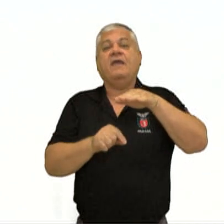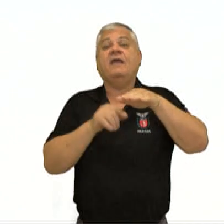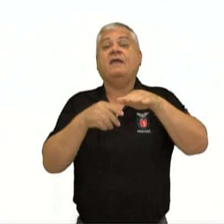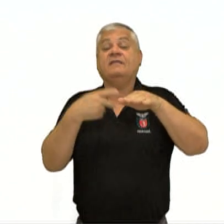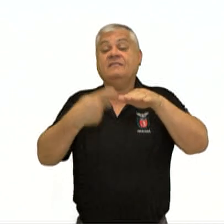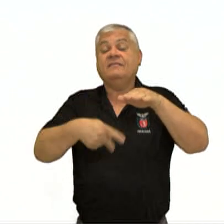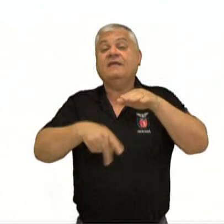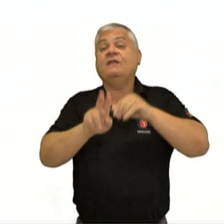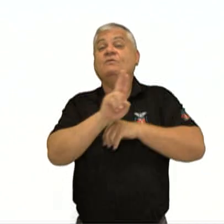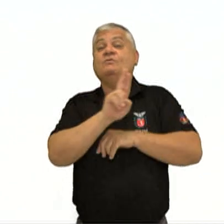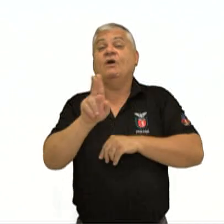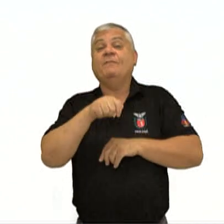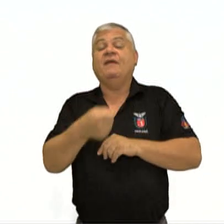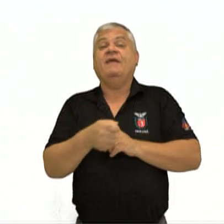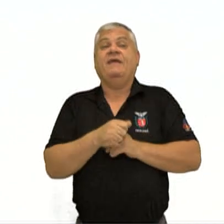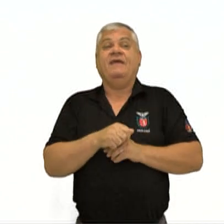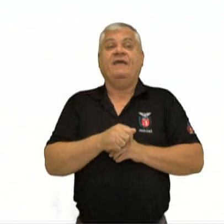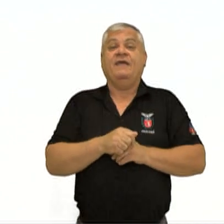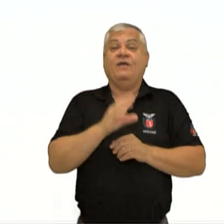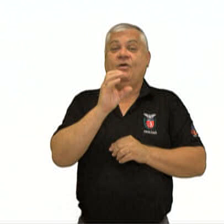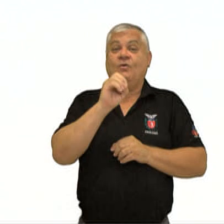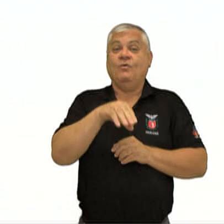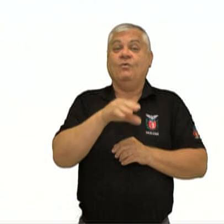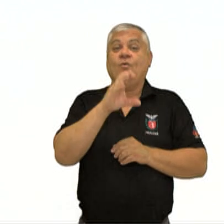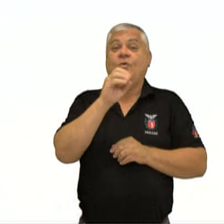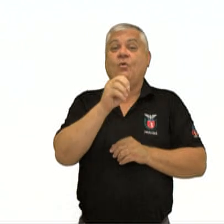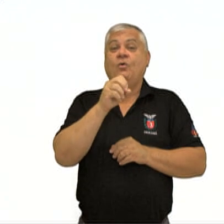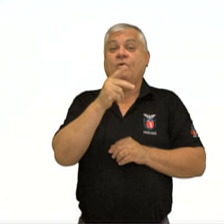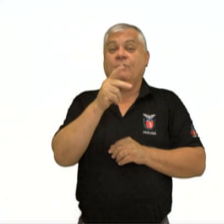essa característica é saturada com corpo de fundo.